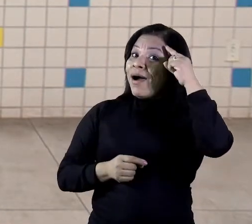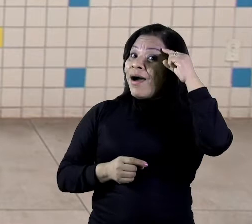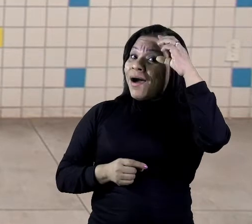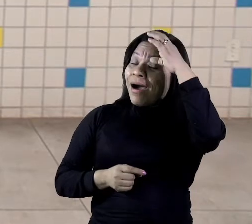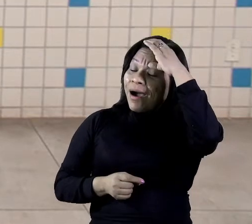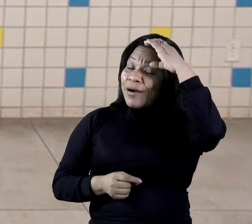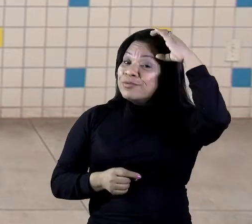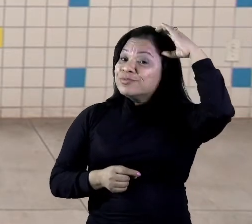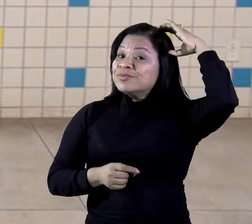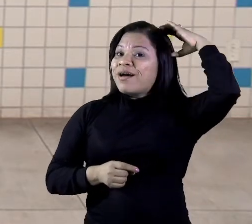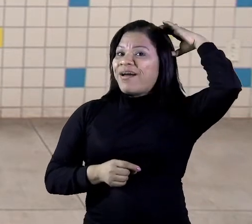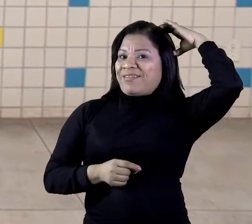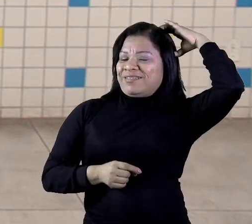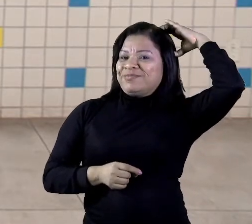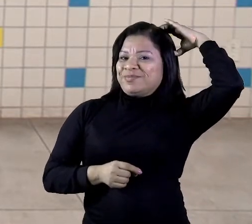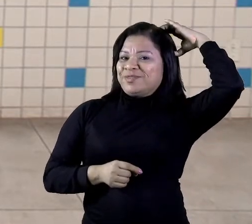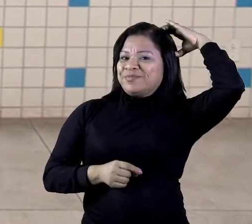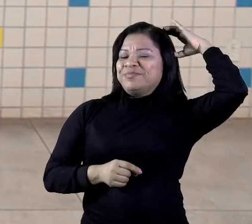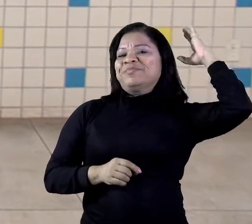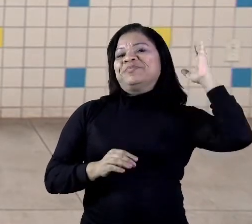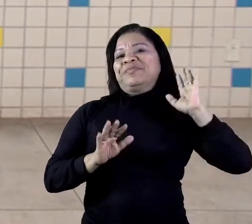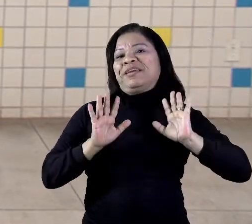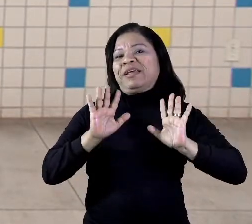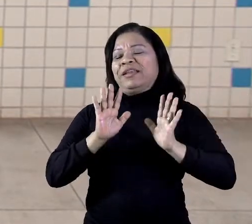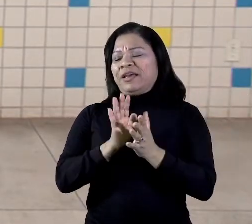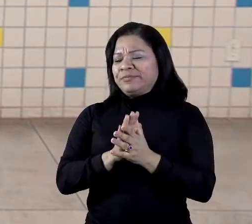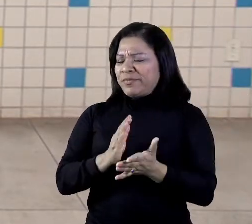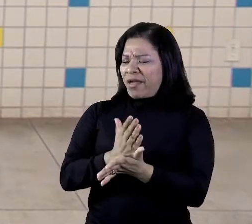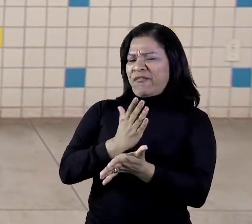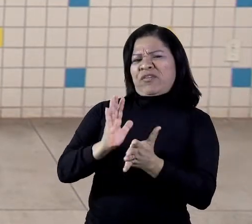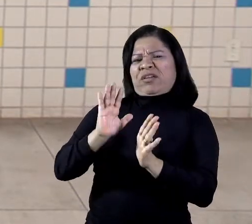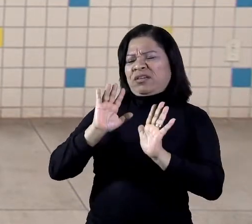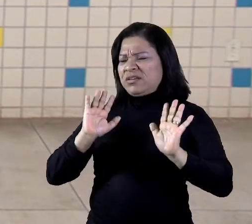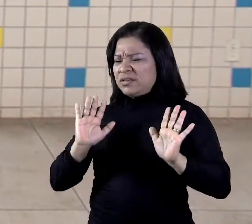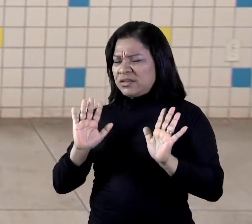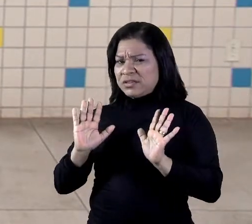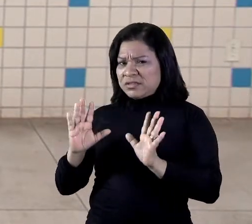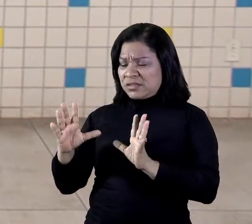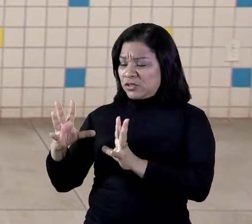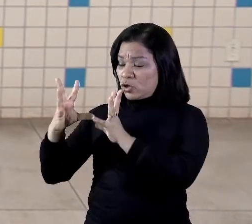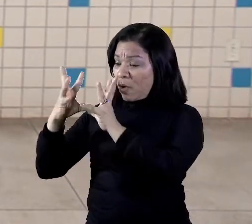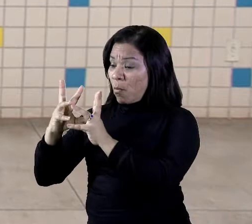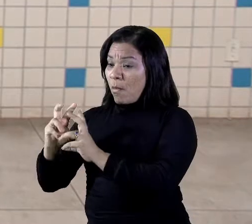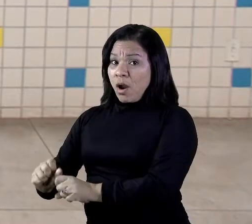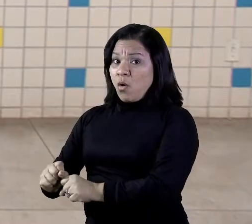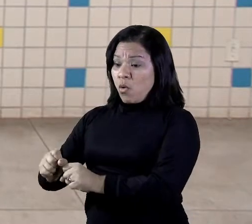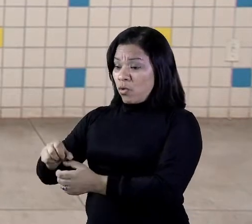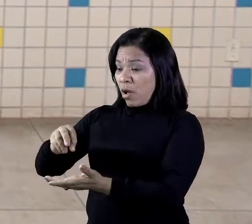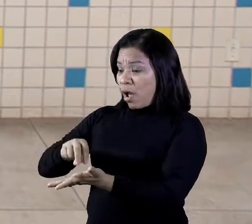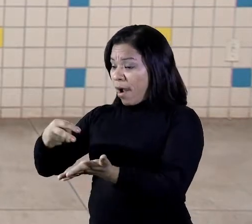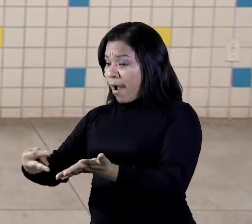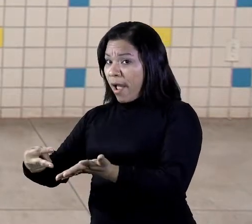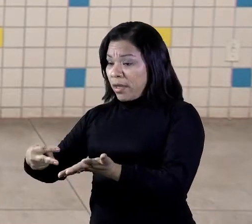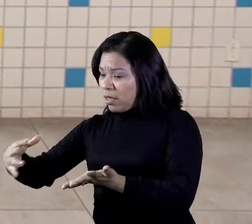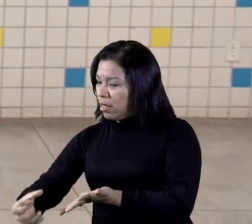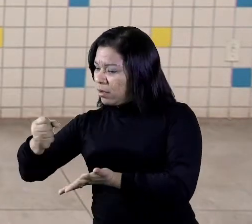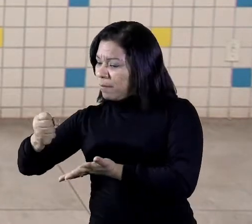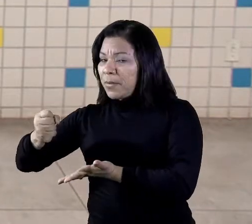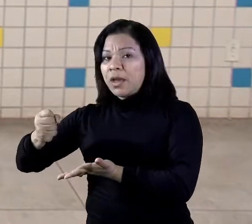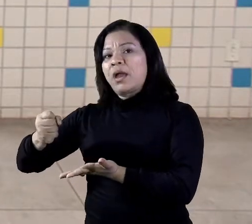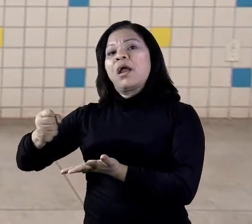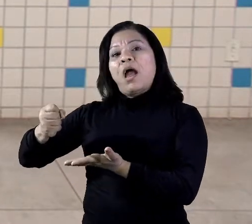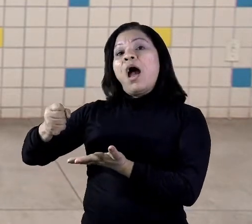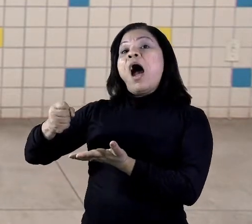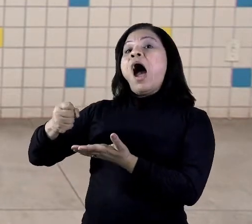exceção, sem querer a gente deixa uma coisa cair, isso a gente chama de reflexo. Essa coordenação não passa